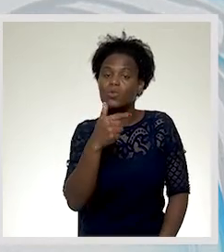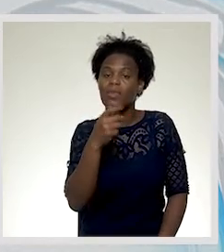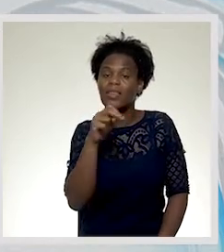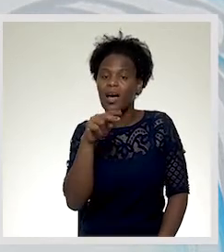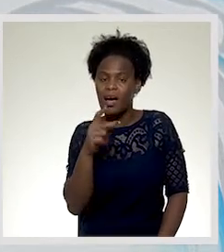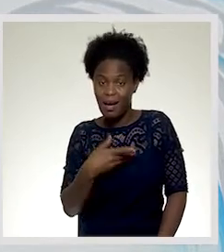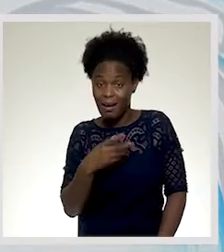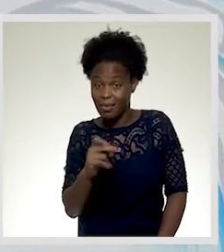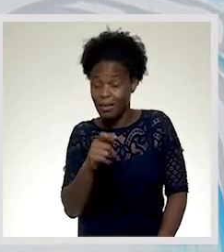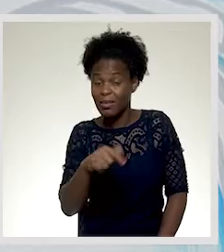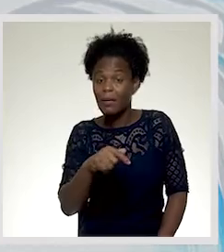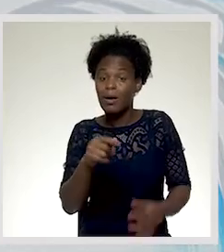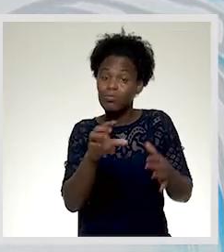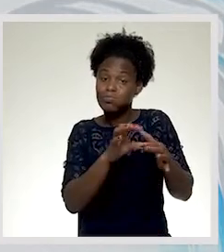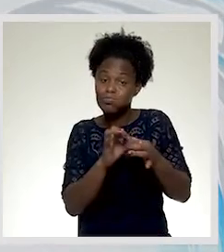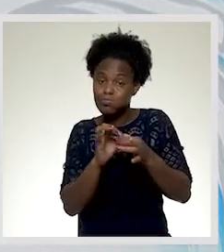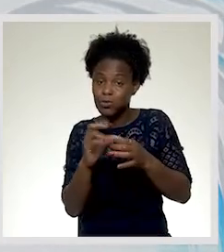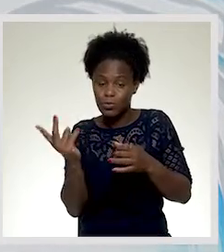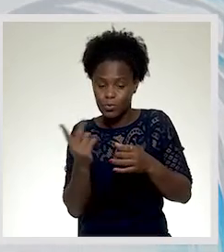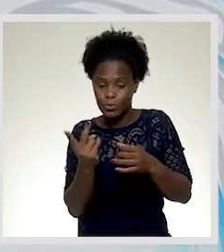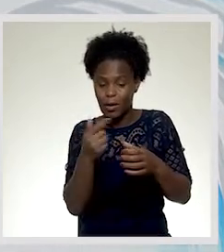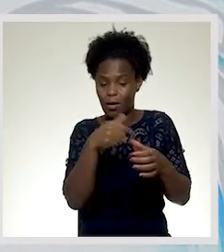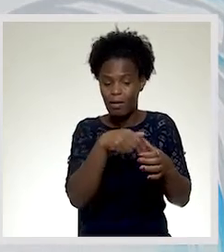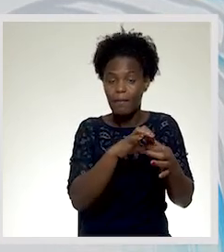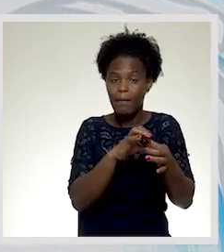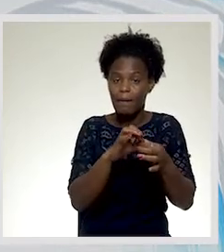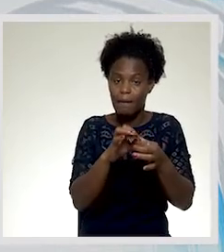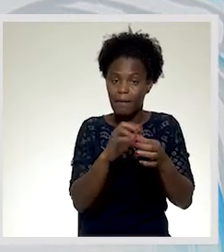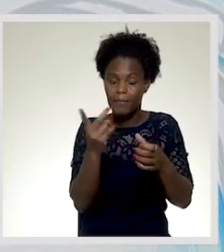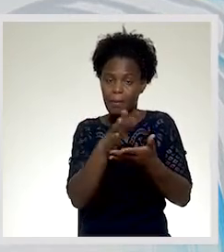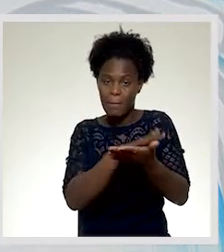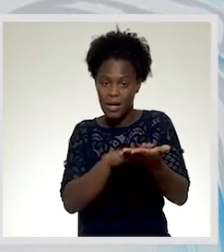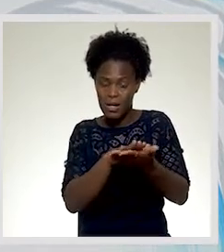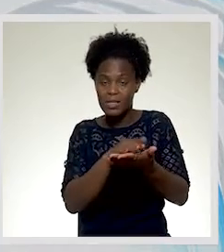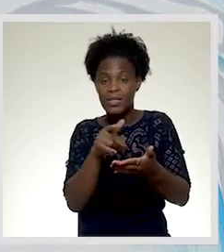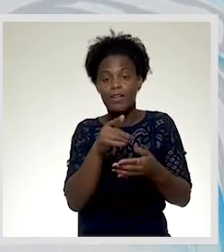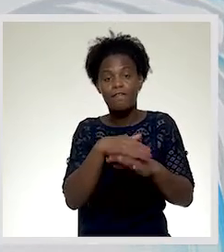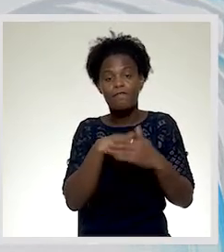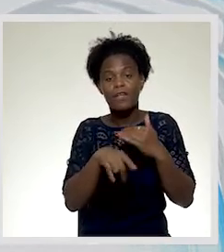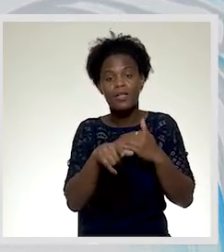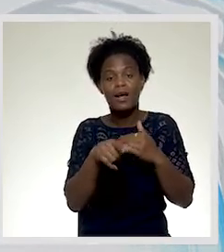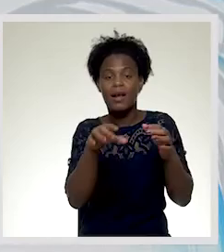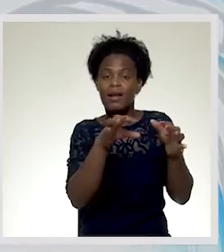azotadas. E essas bases têm a complementaridade entre si. No entanto, a complementaridade dessas bases é feita através